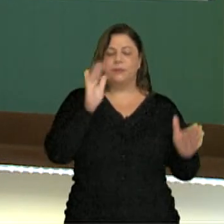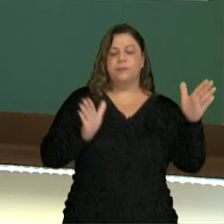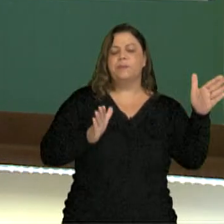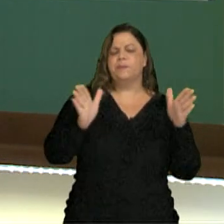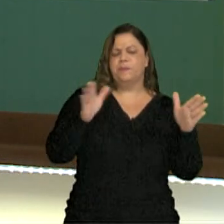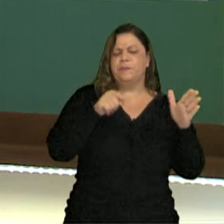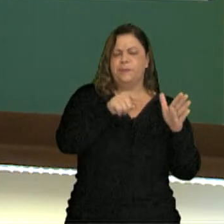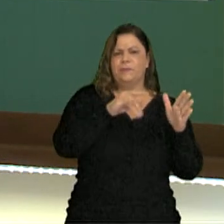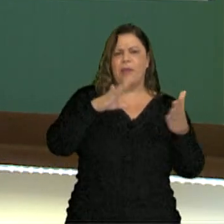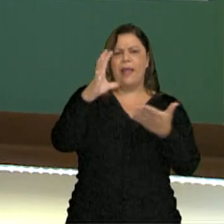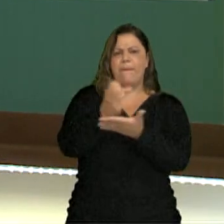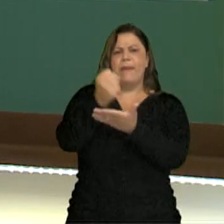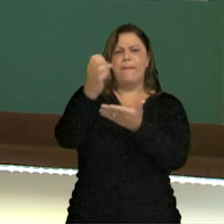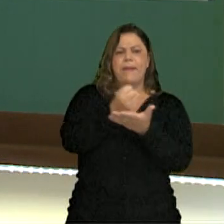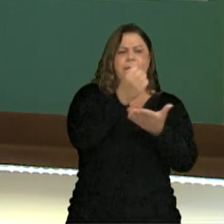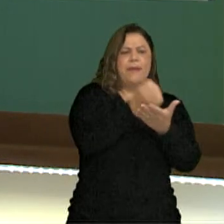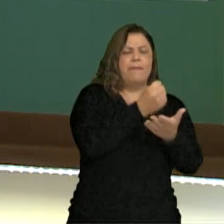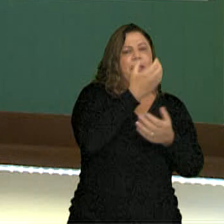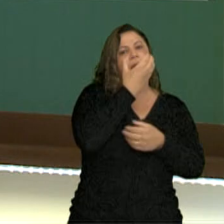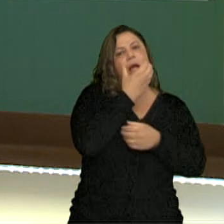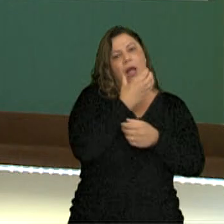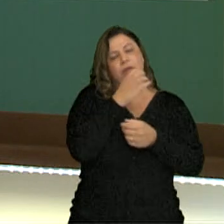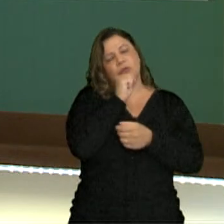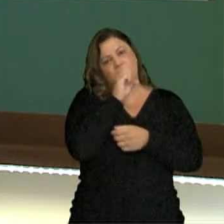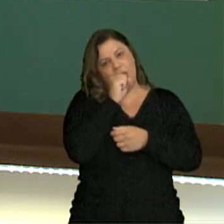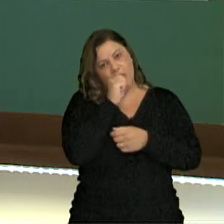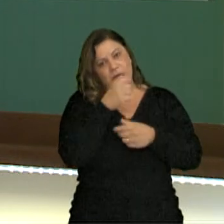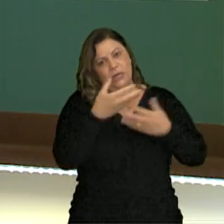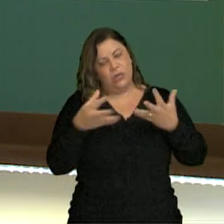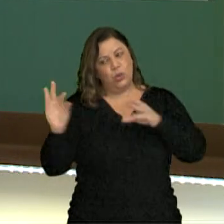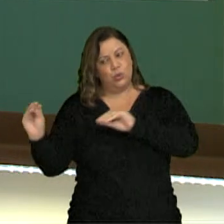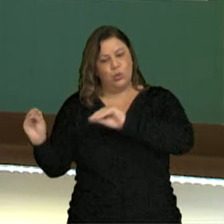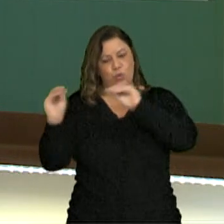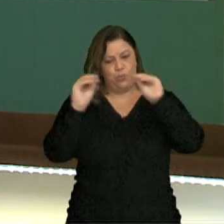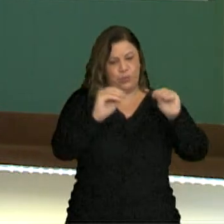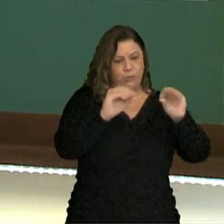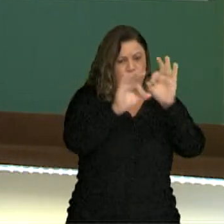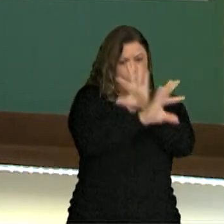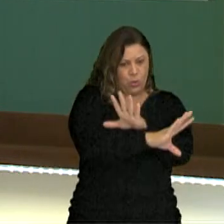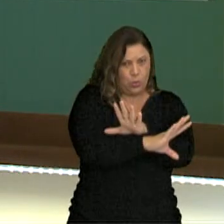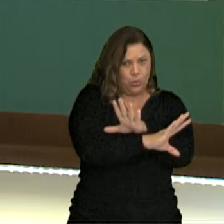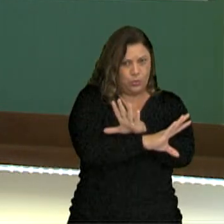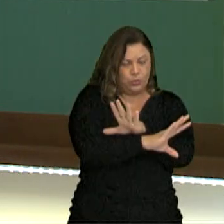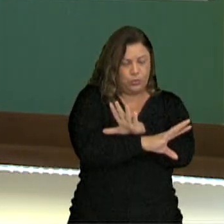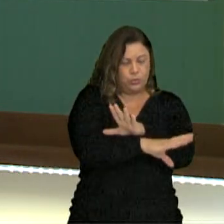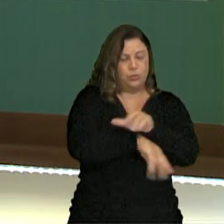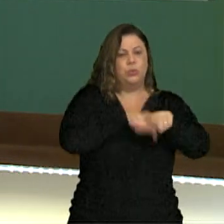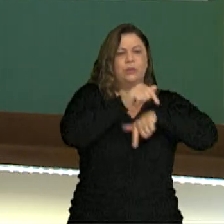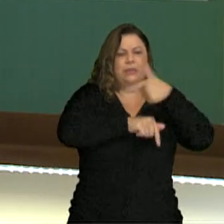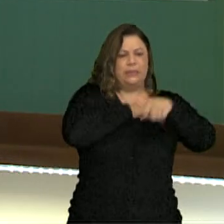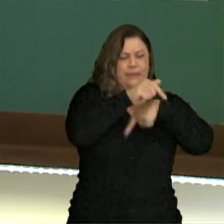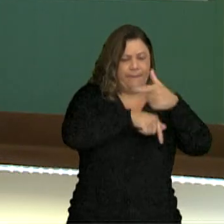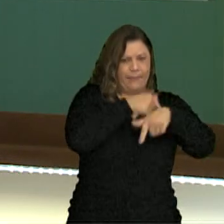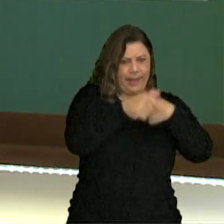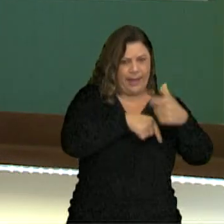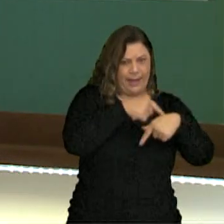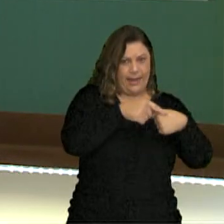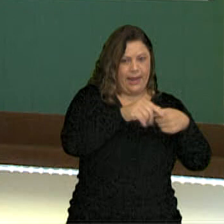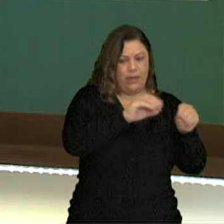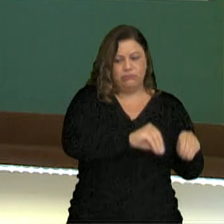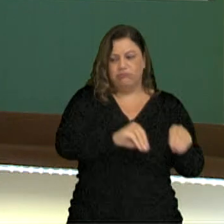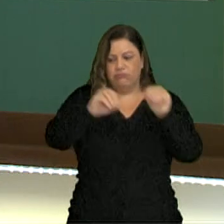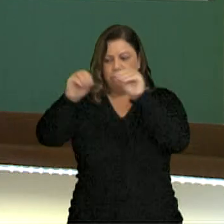eles migram lá para aquela época que o período é colheita de laranja. Acabou aquele período ali, vamos lá então para a colheita do